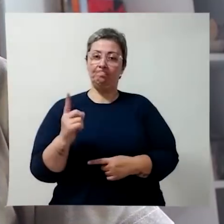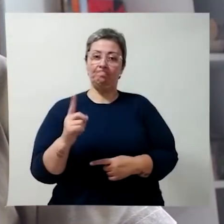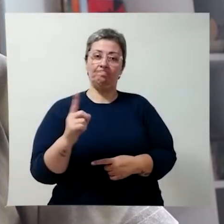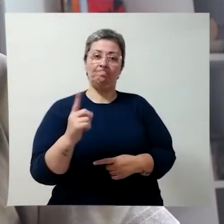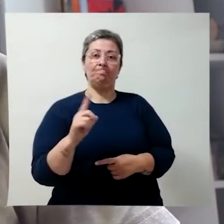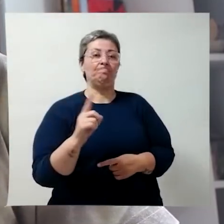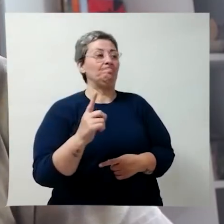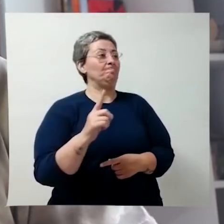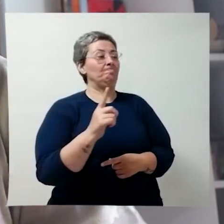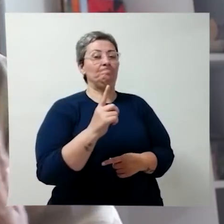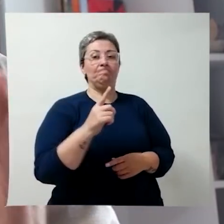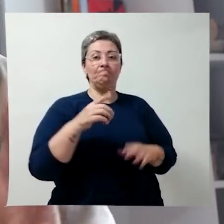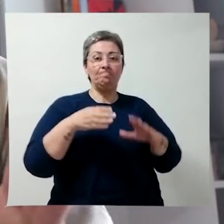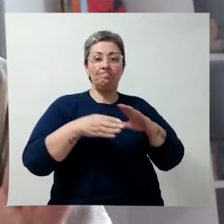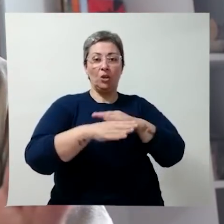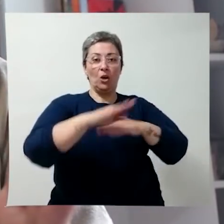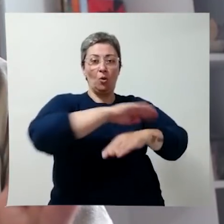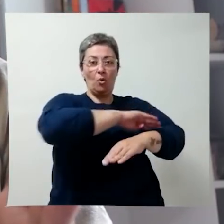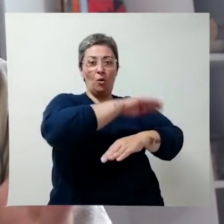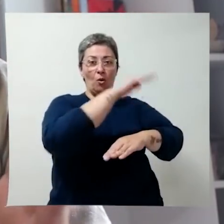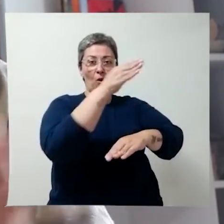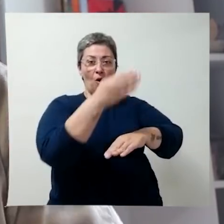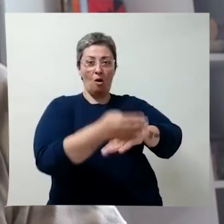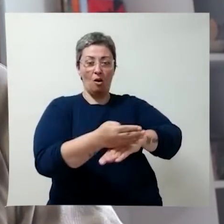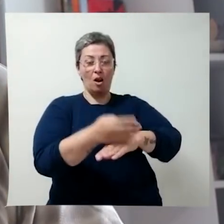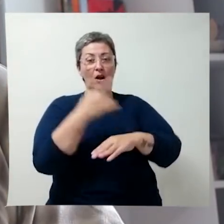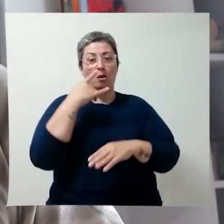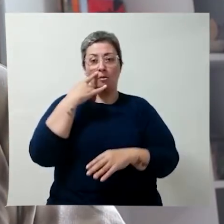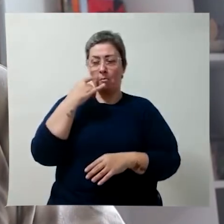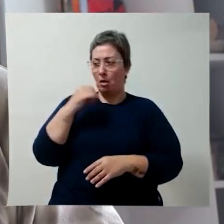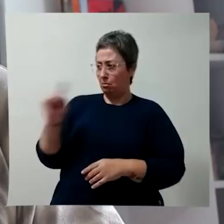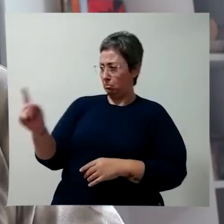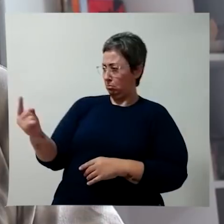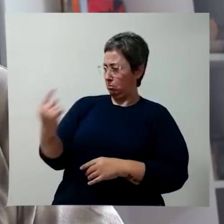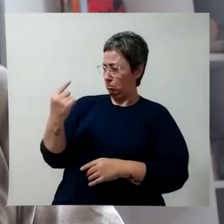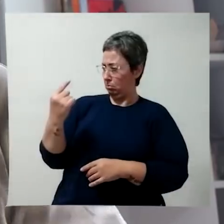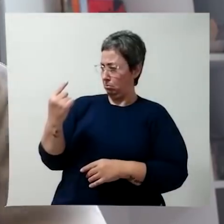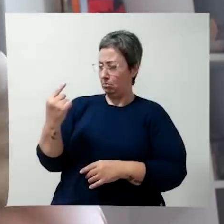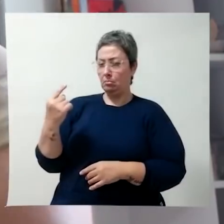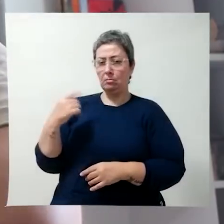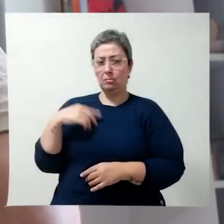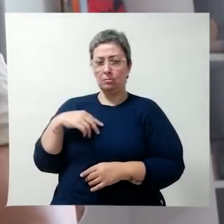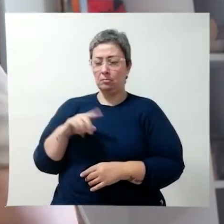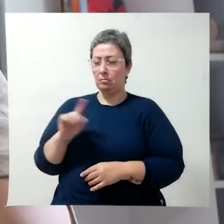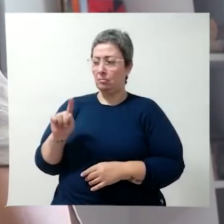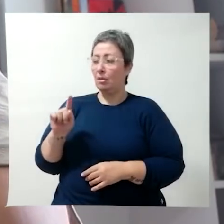atravessou a aldeia inteirinha, entrou na oca do pai da Jaciara. O pai da Jaciara, quando viu Jaibé: